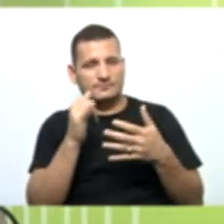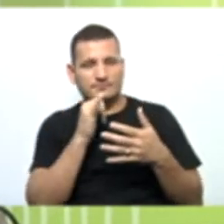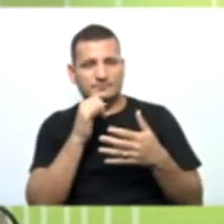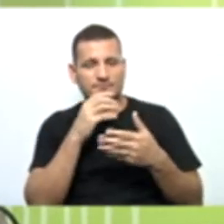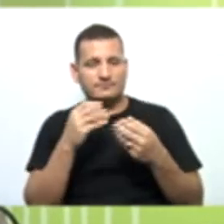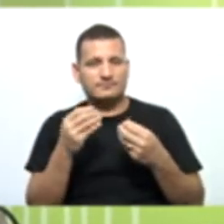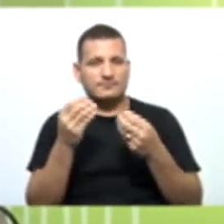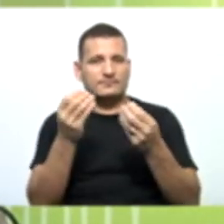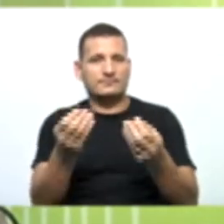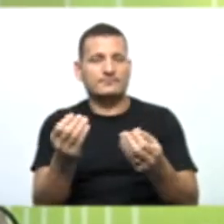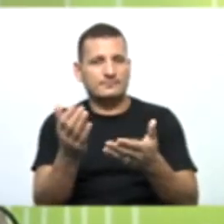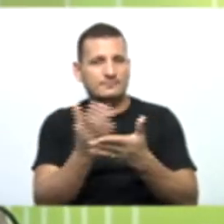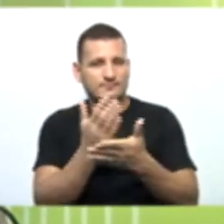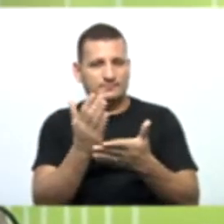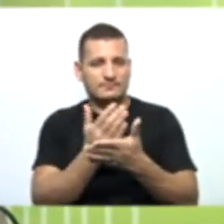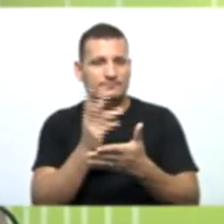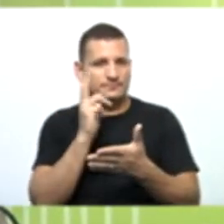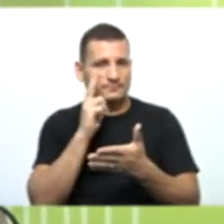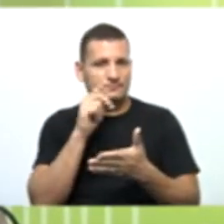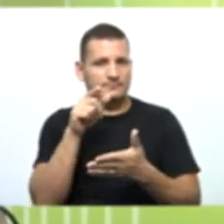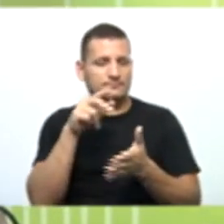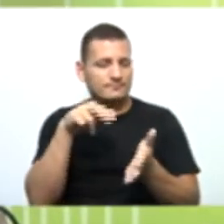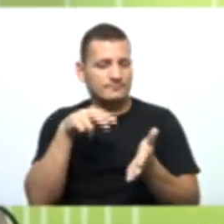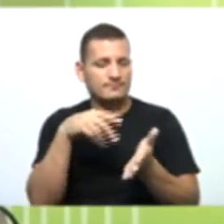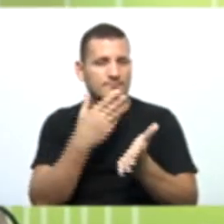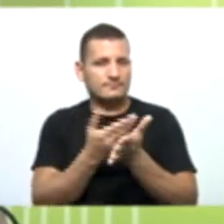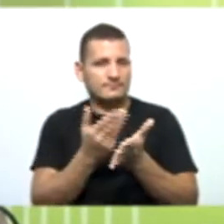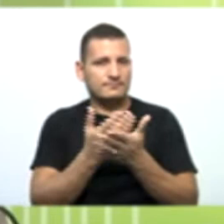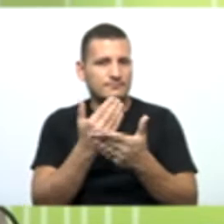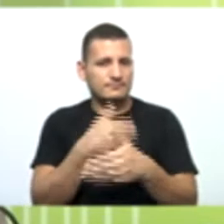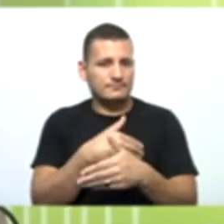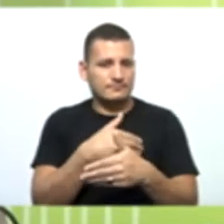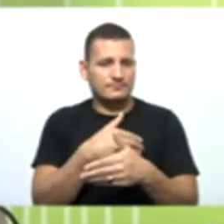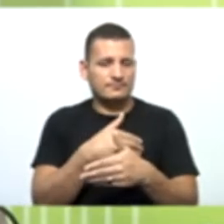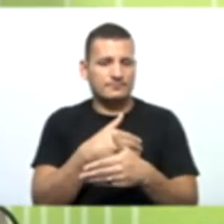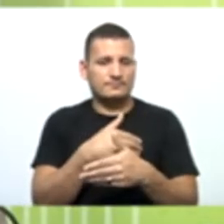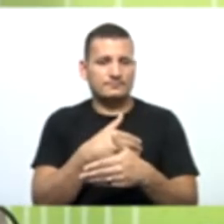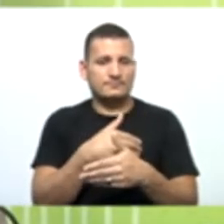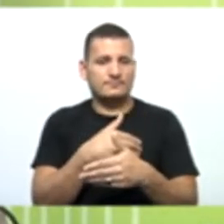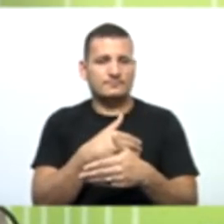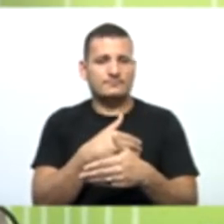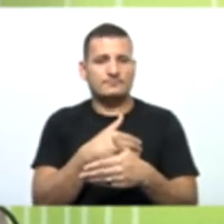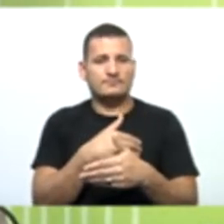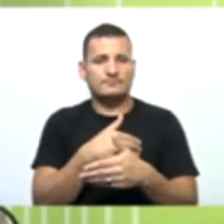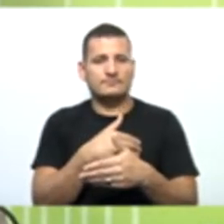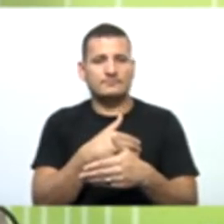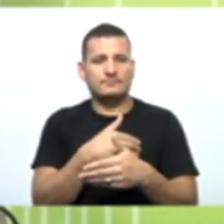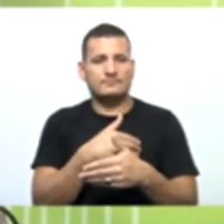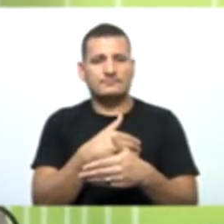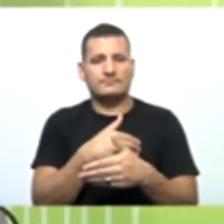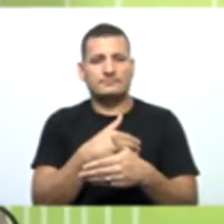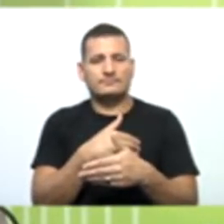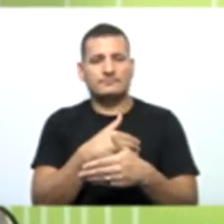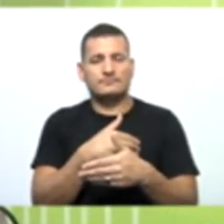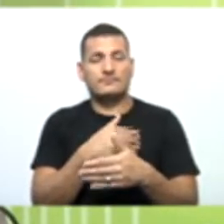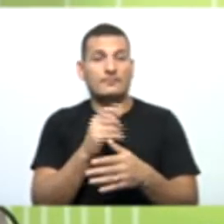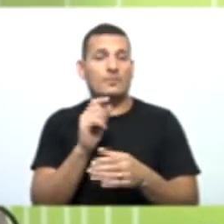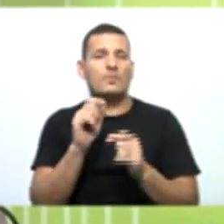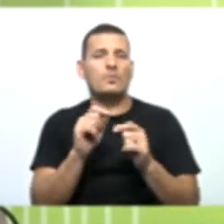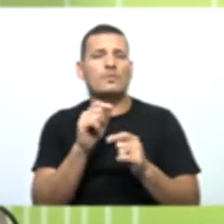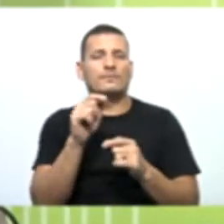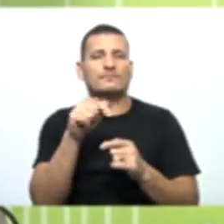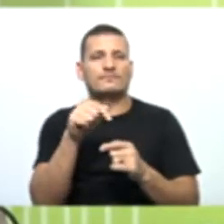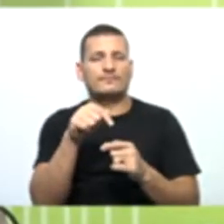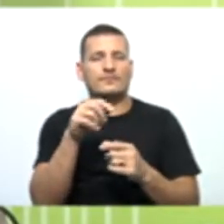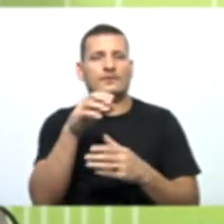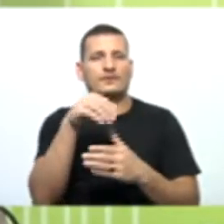livro aqui para vocês, estudem para a prova. Então veja bem, até o que está dentro desse livro gerar